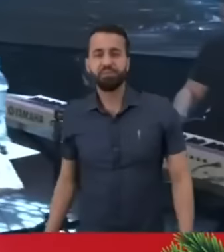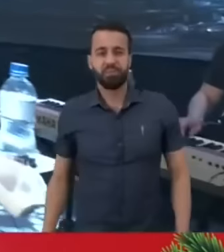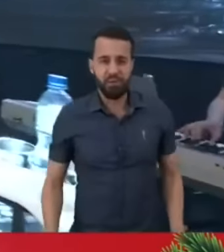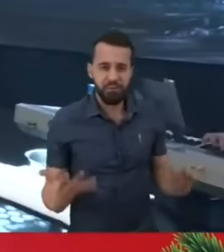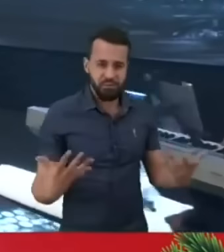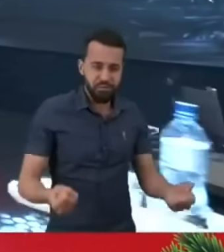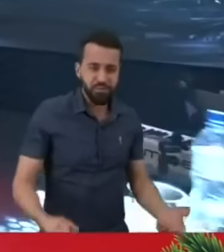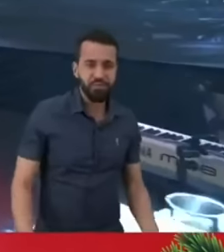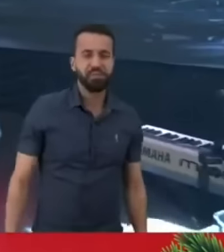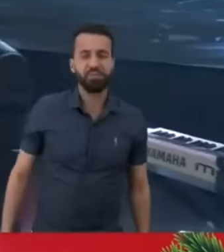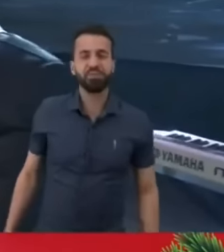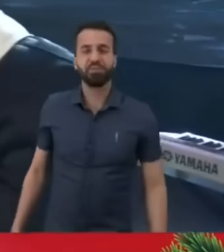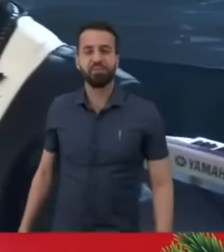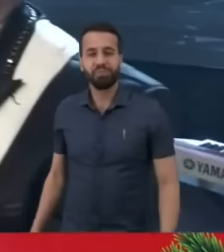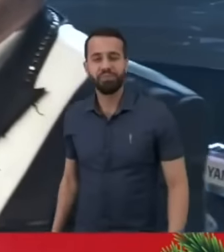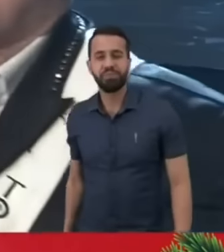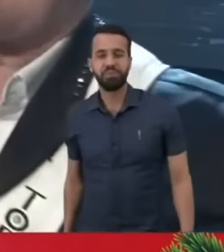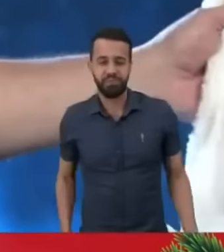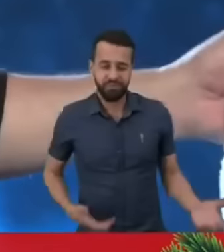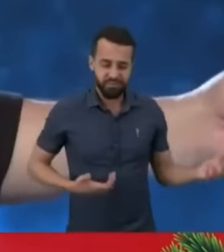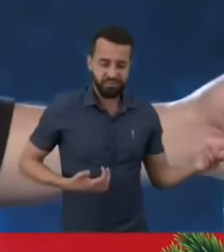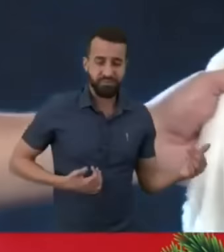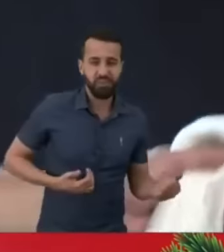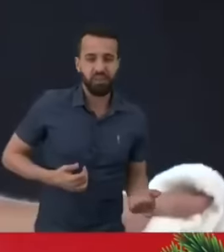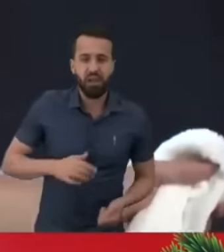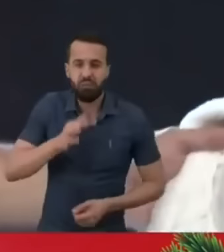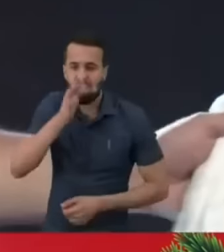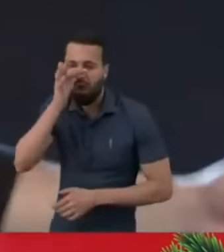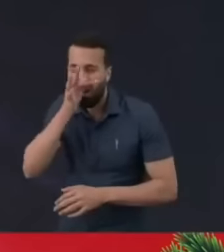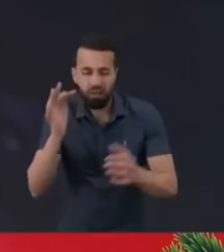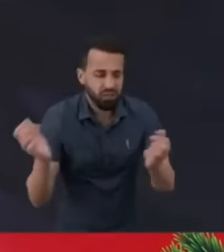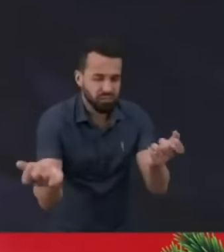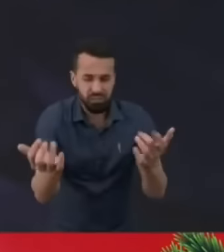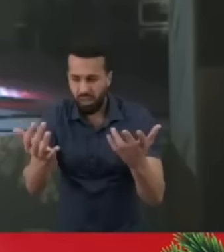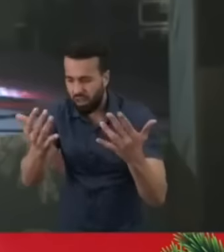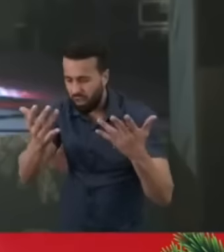Vamos lá, vocês choram as horas.